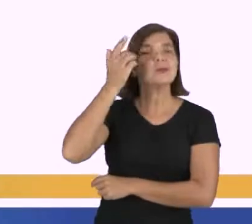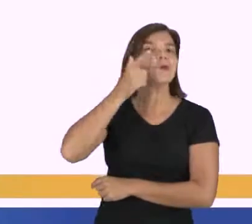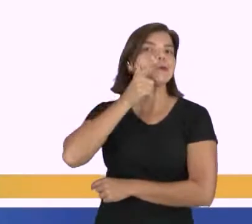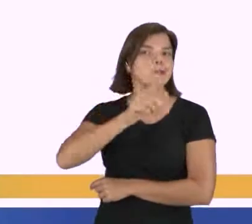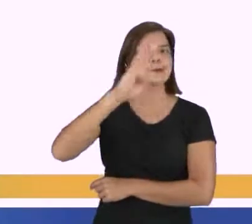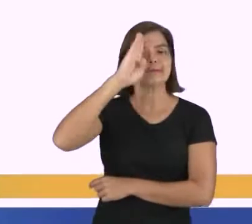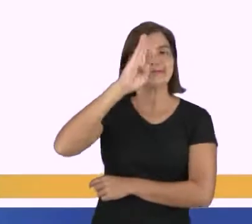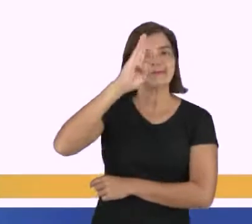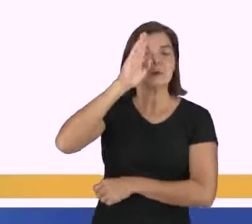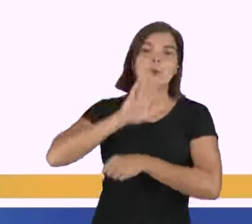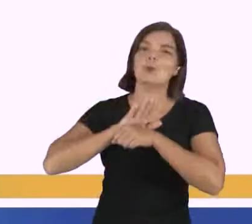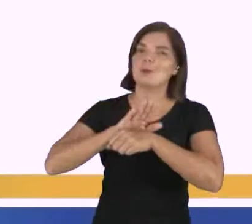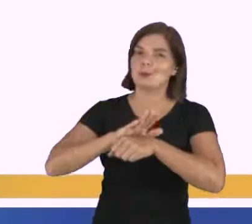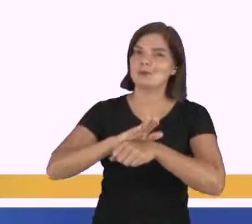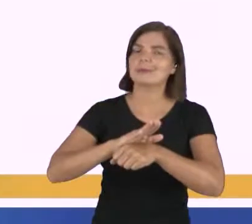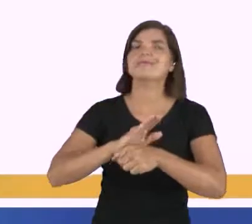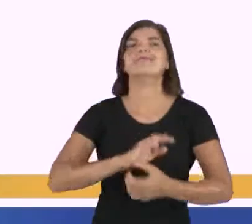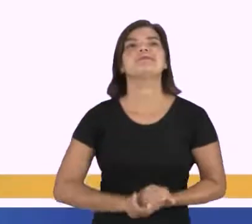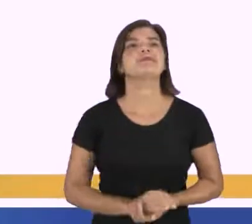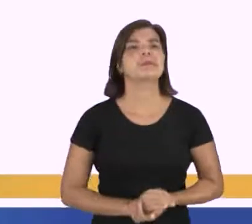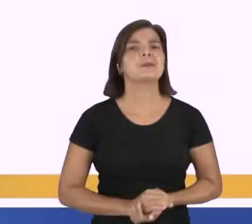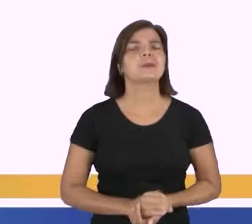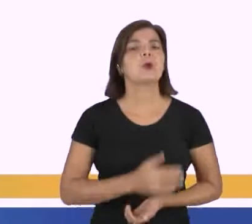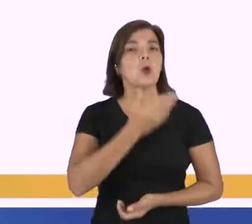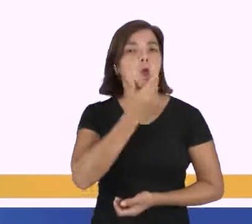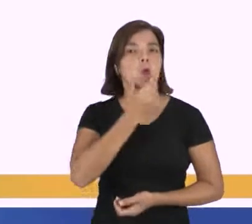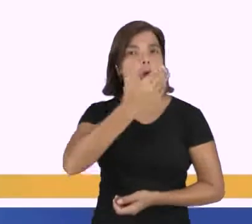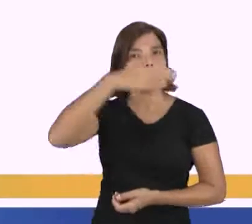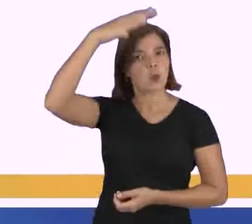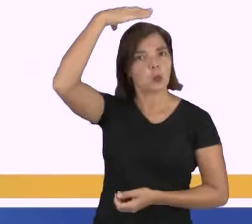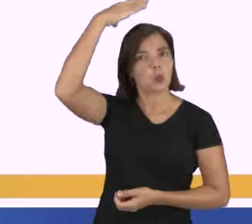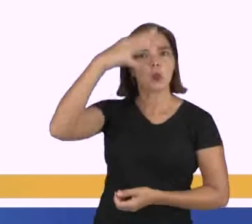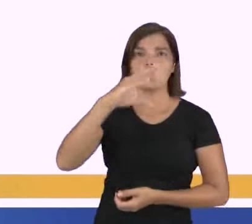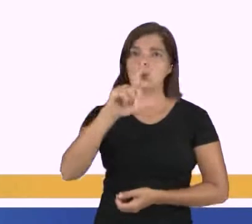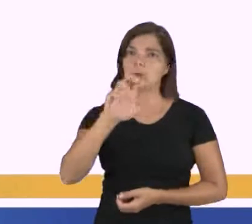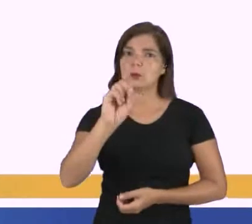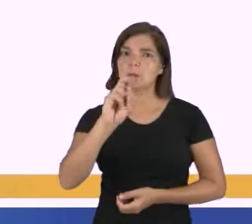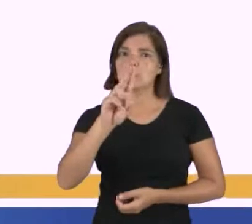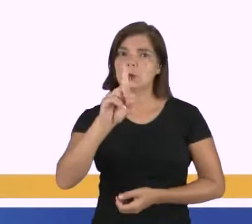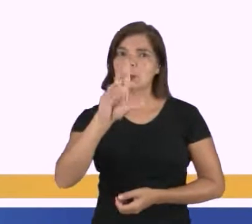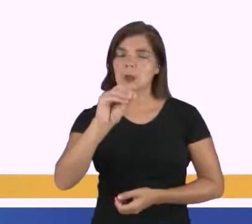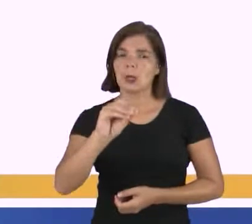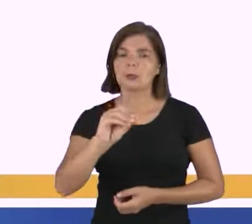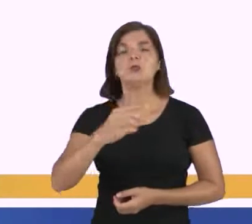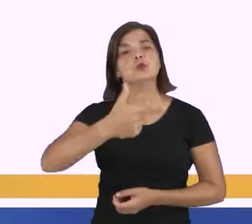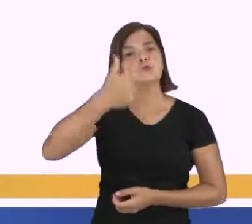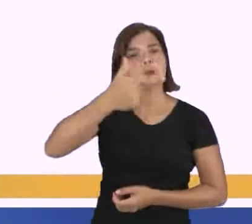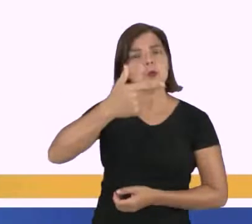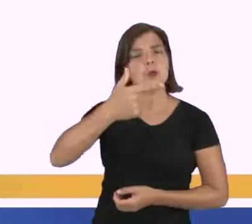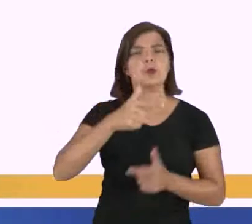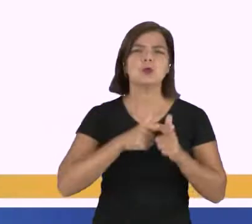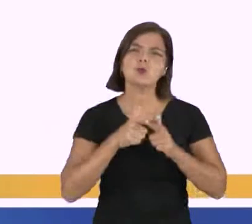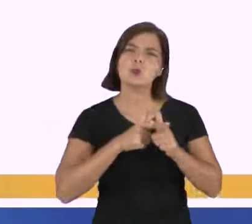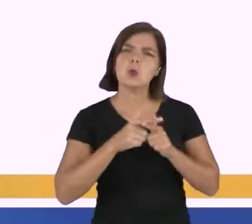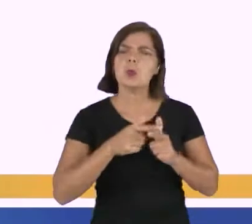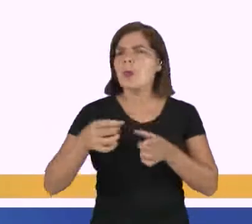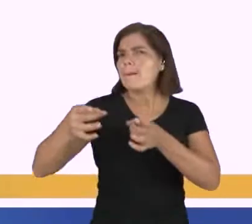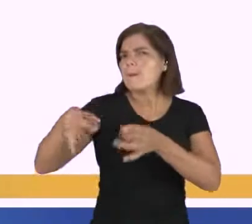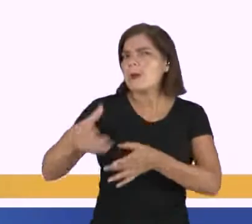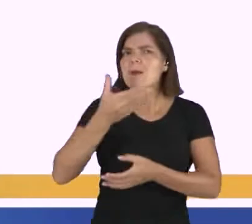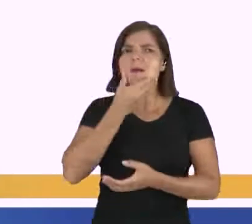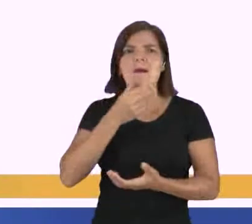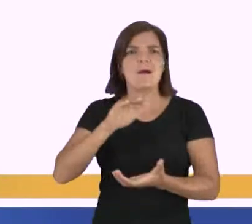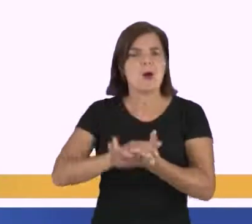como soldados para ajudar nas batalhas. O imperador Cláudio II pensou que o problema era o fato de ninguém querer abandonar suas